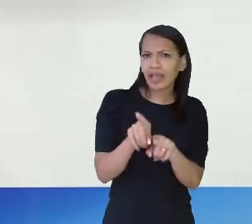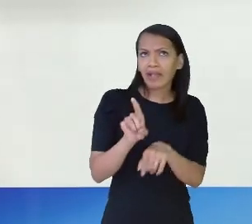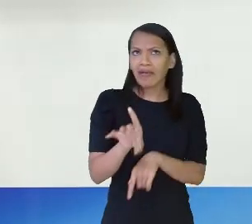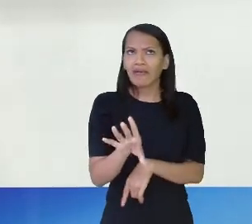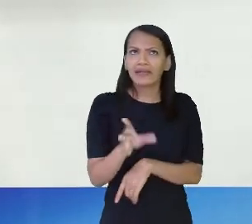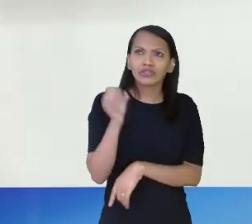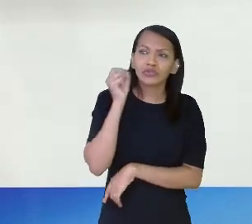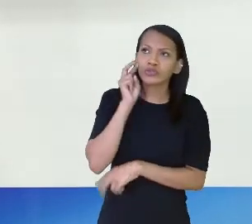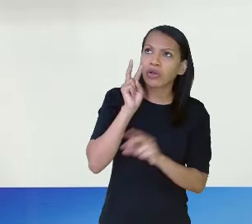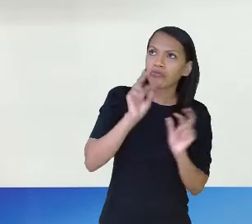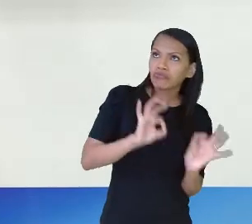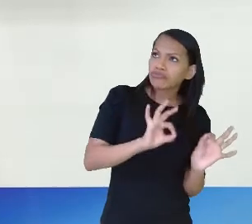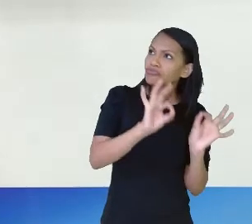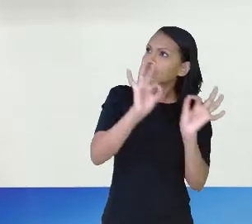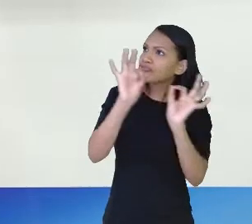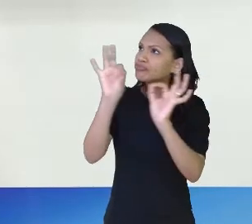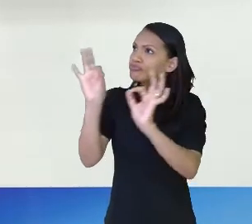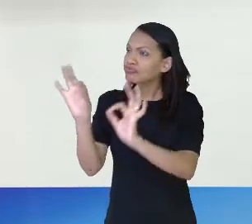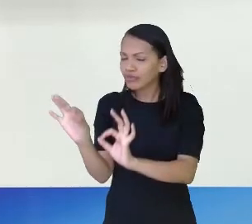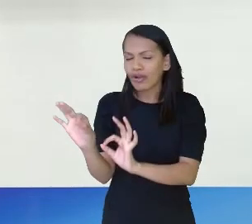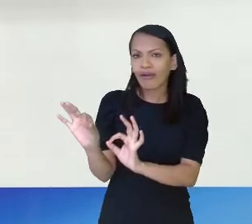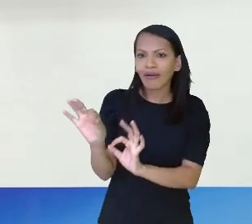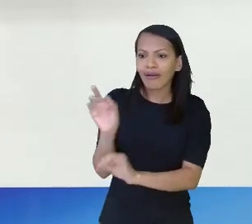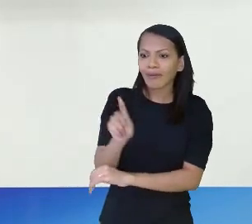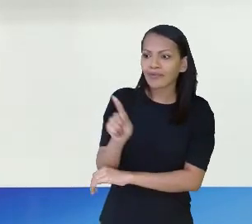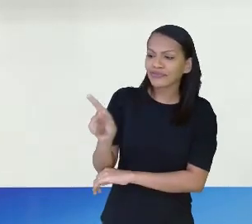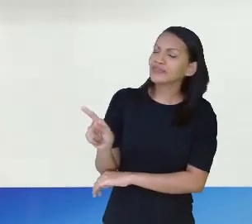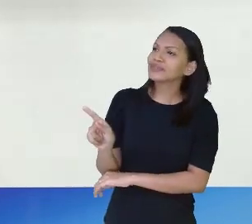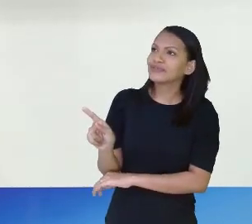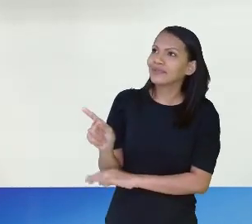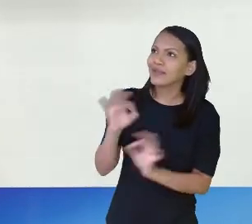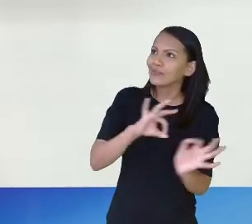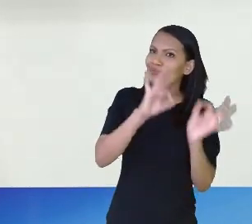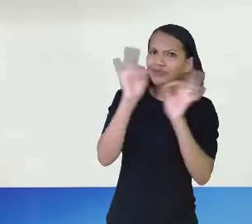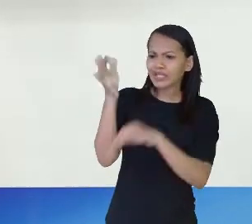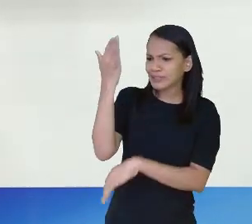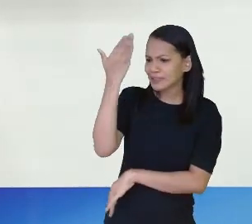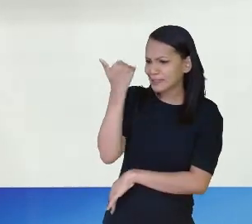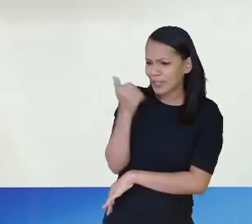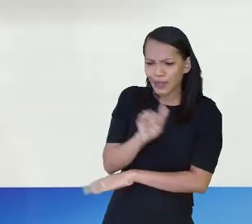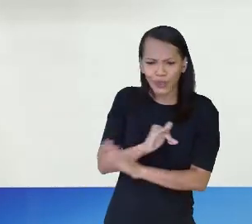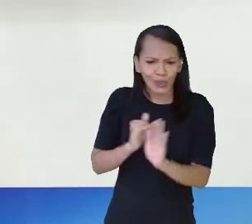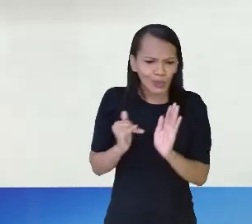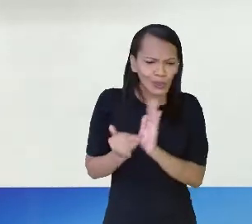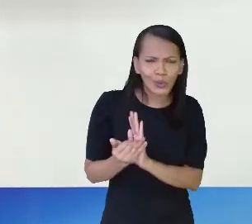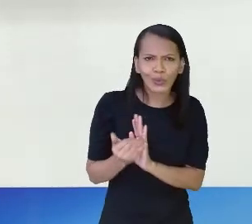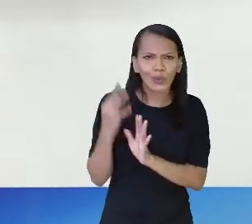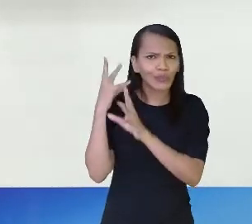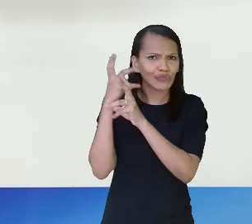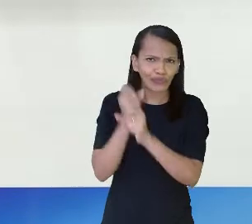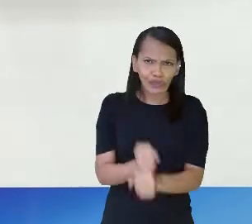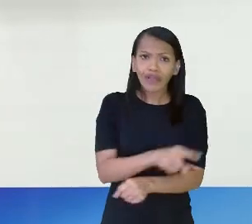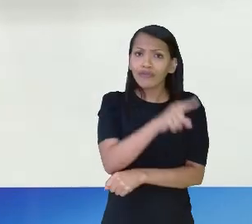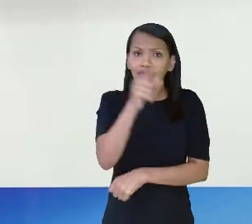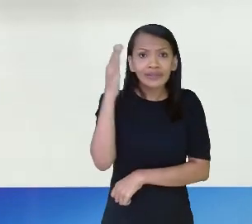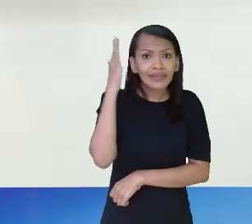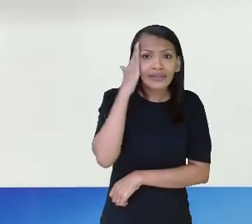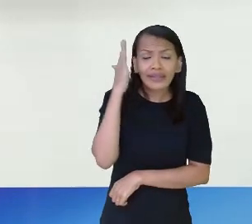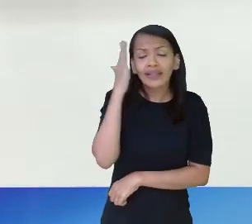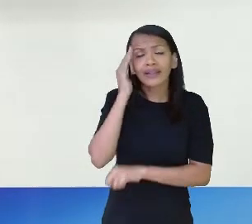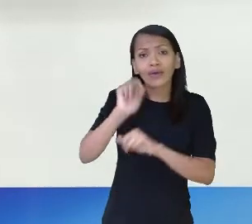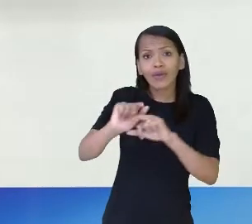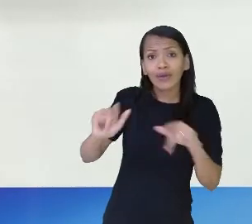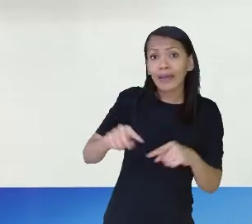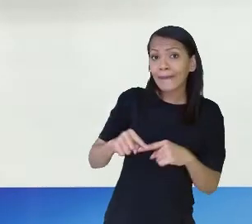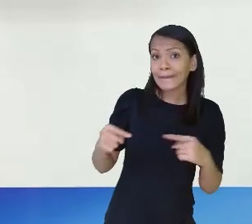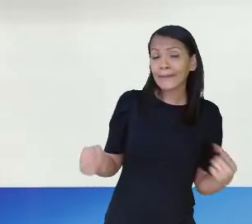eita, assisti a aula da professora Kedma, já sei tudo de multiplicação. Provavelmente você vai entender muita coisa,